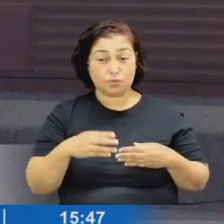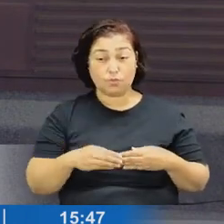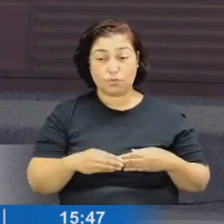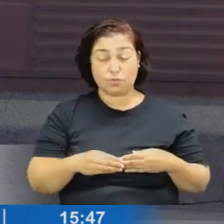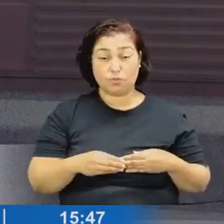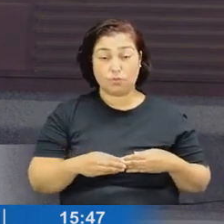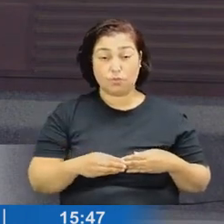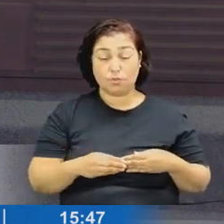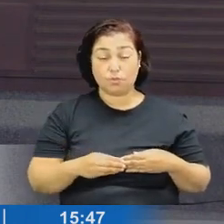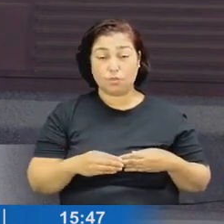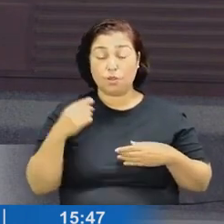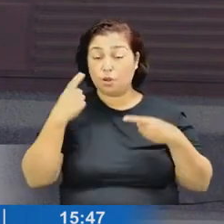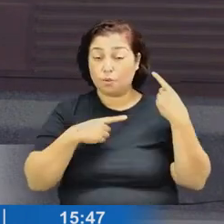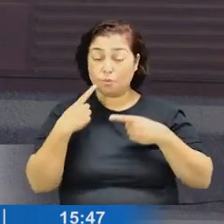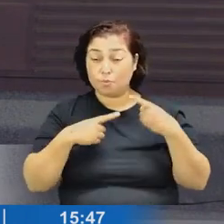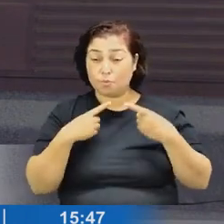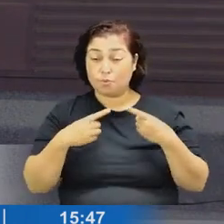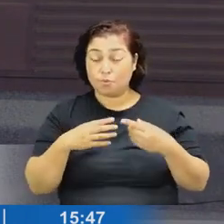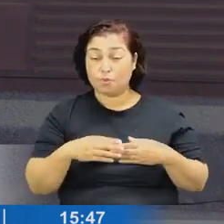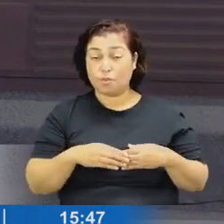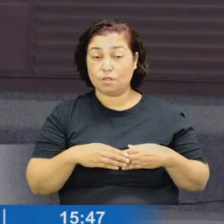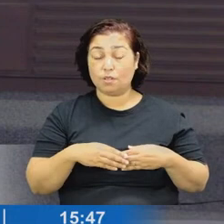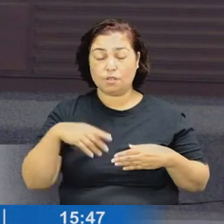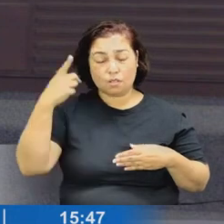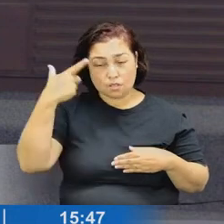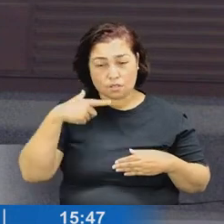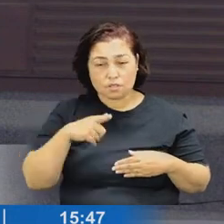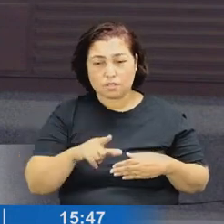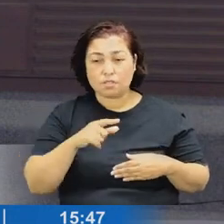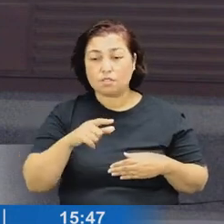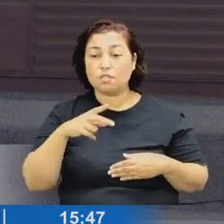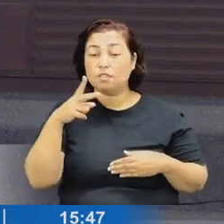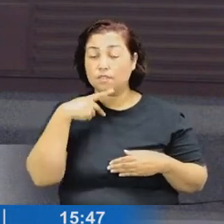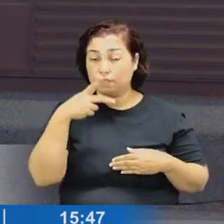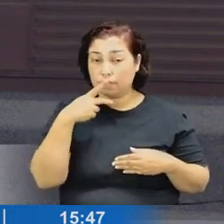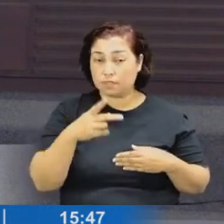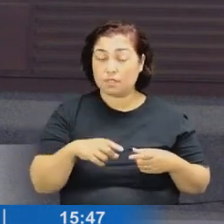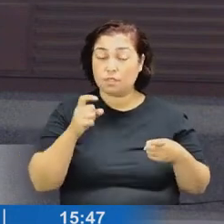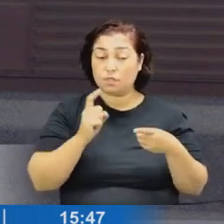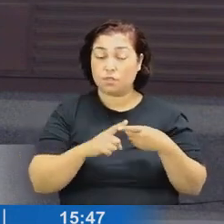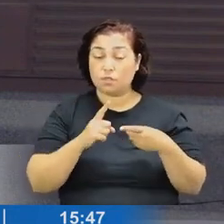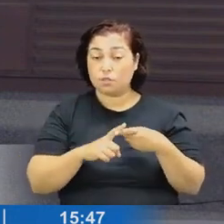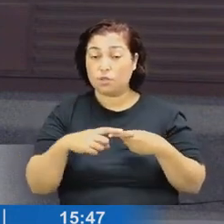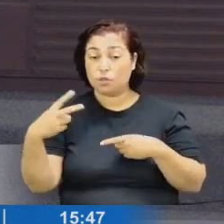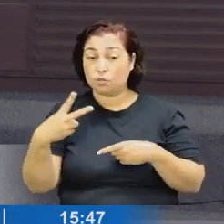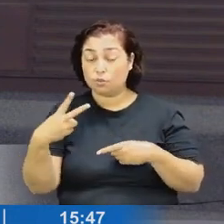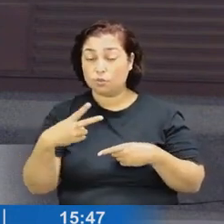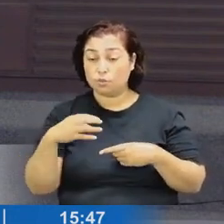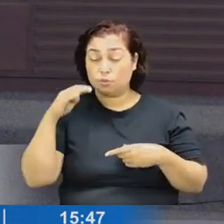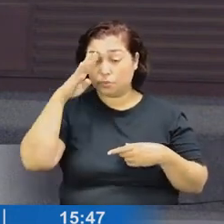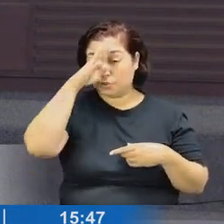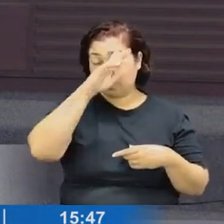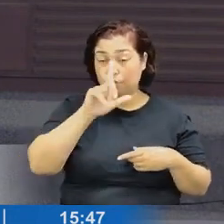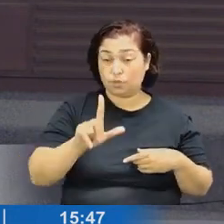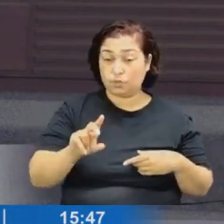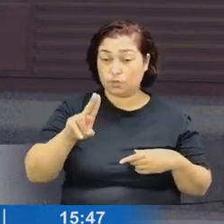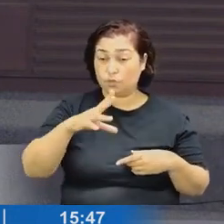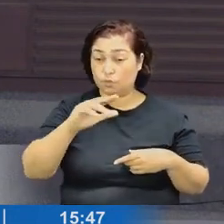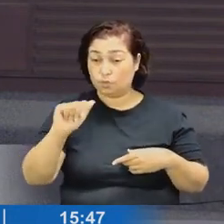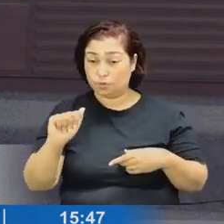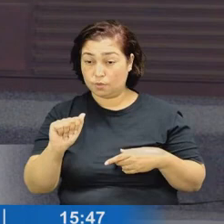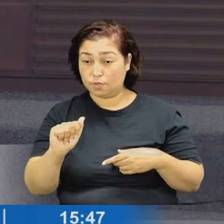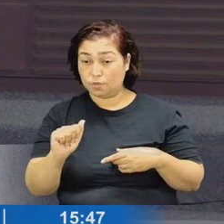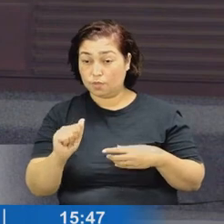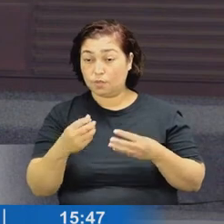é política se vence na fala cara aí você tem que realmente porque o Lula e bolsonaro tem muitos elementos em volta deles